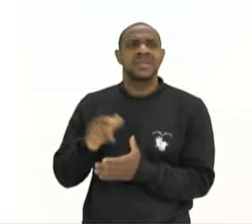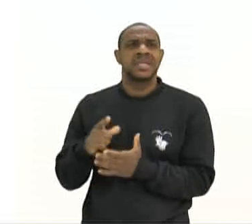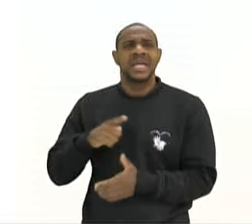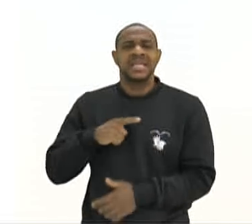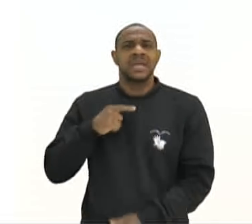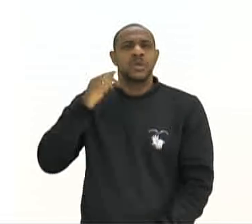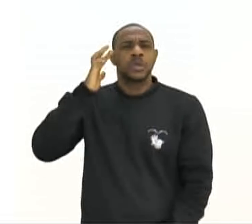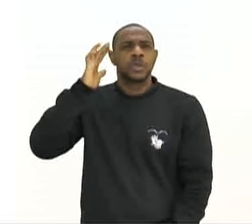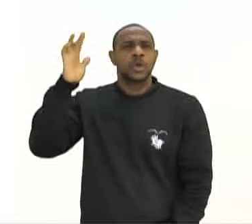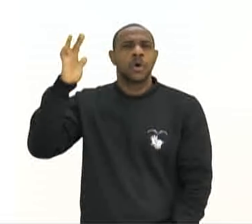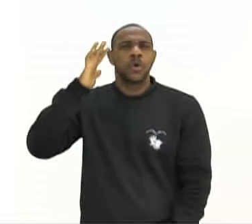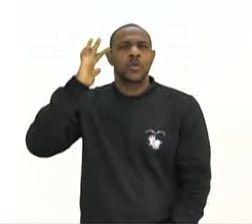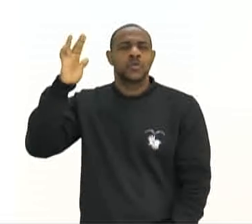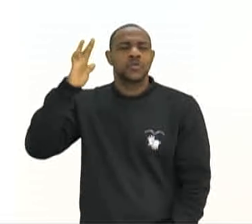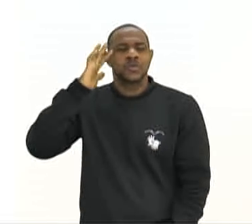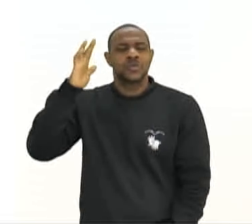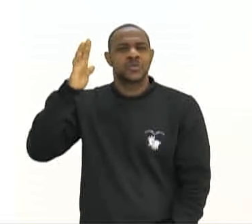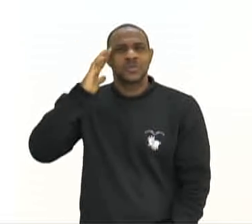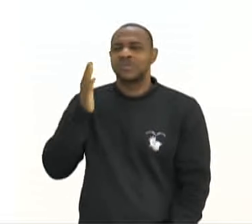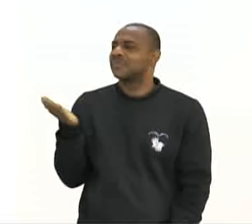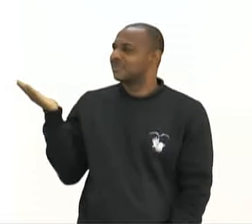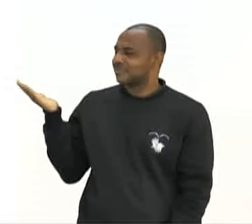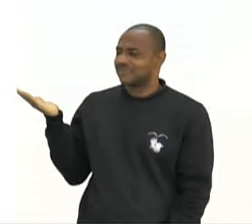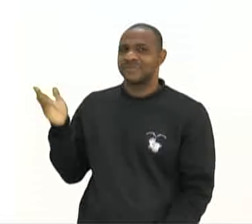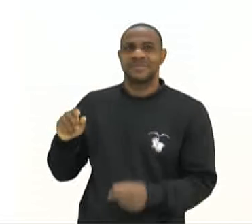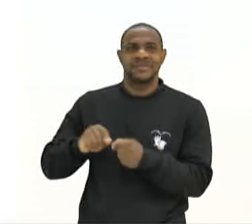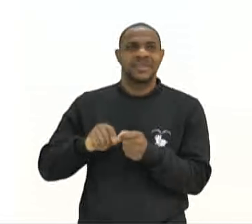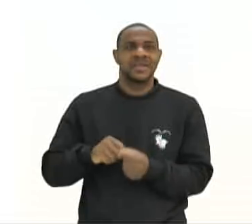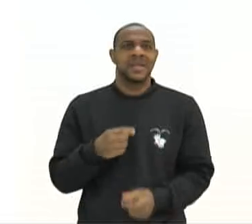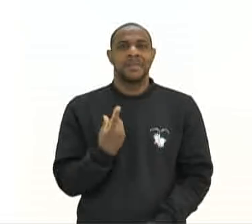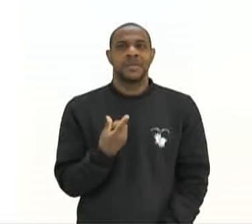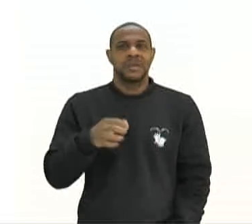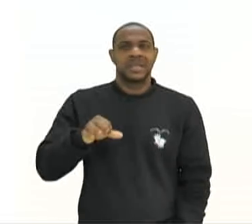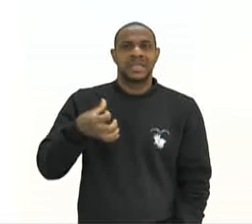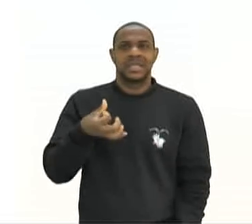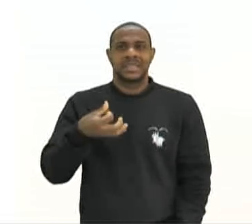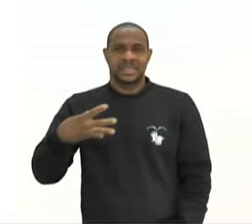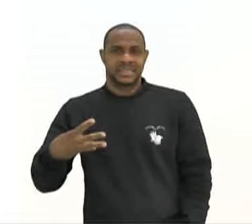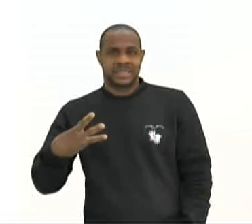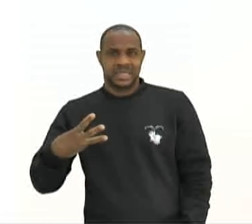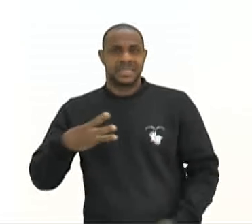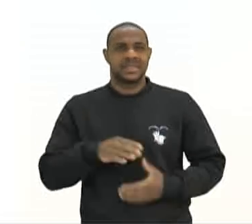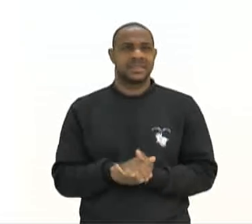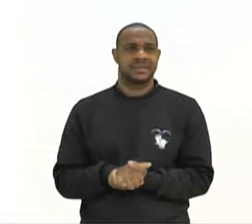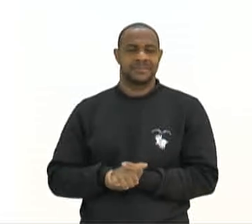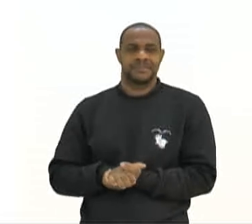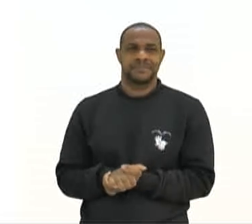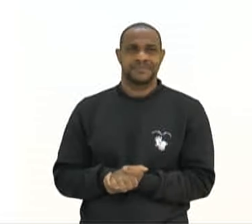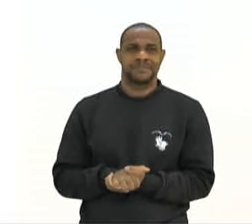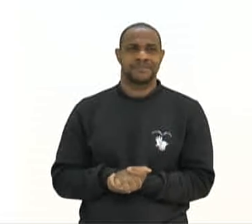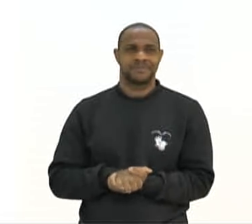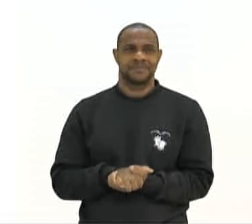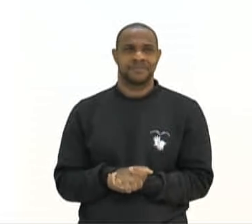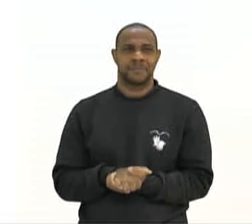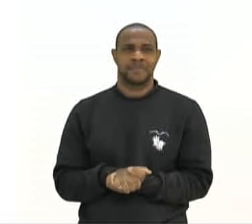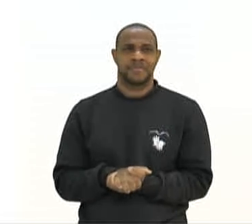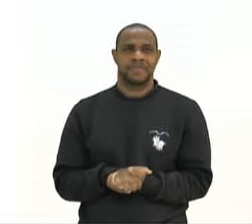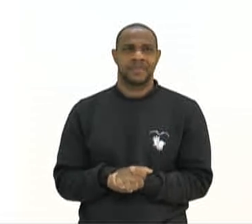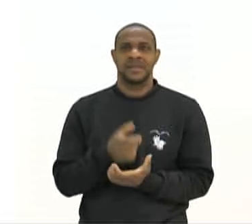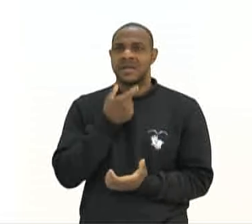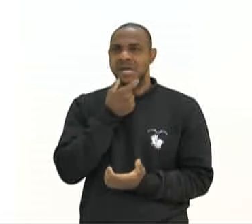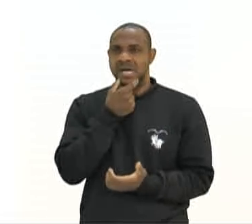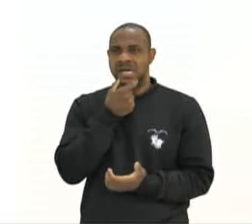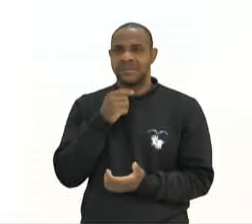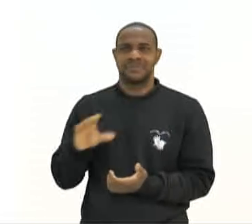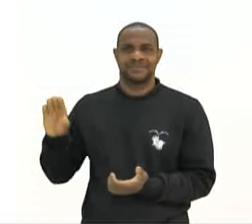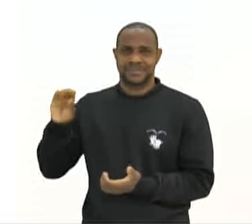sonho. E foi feito em 1963. Que mais? His dream was that one day his children